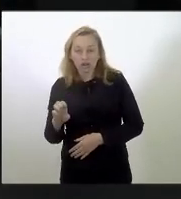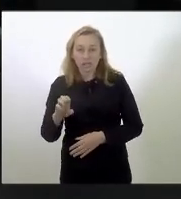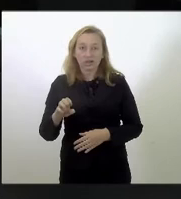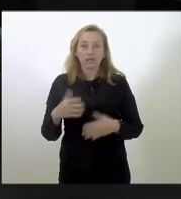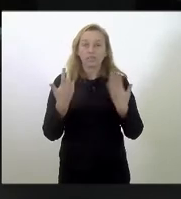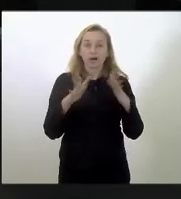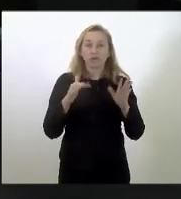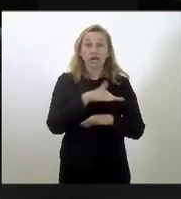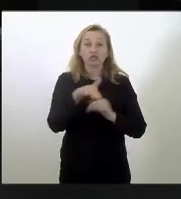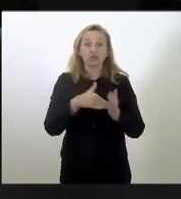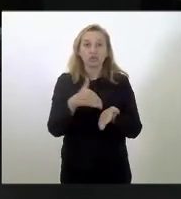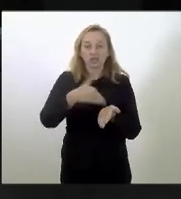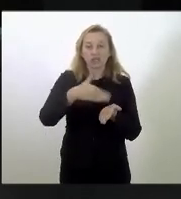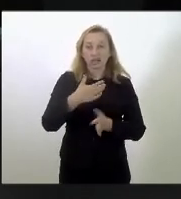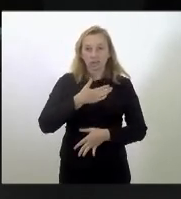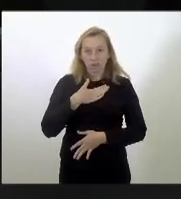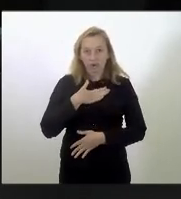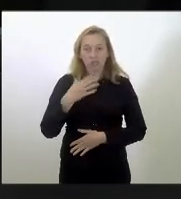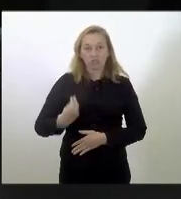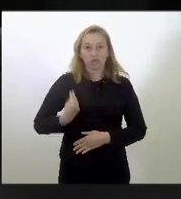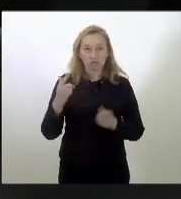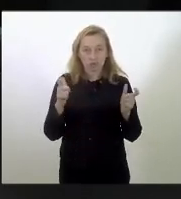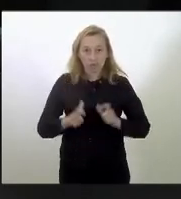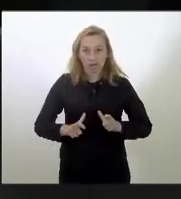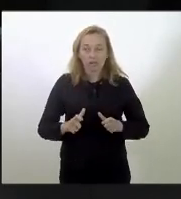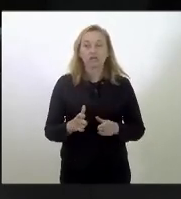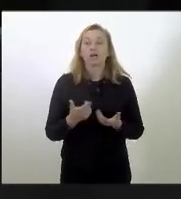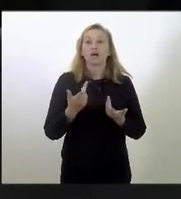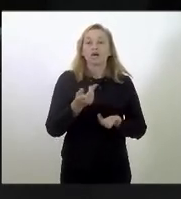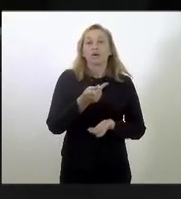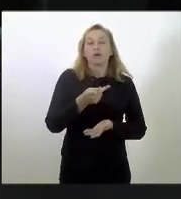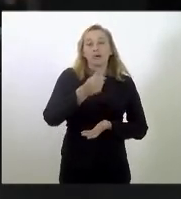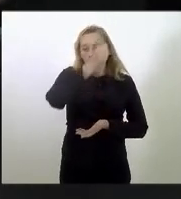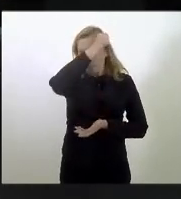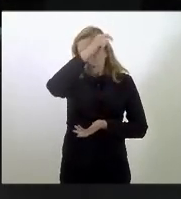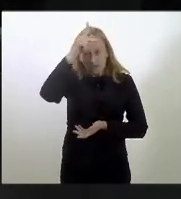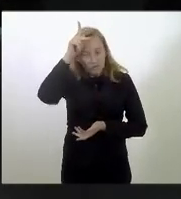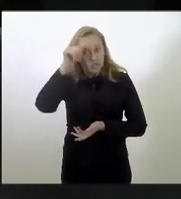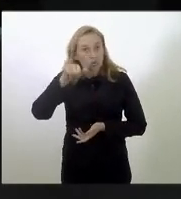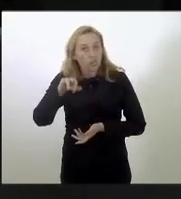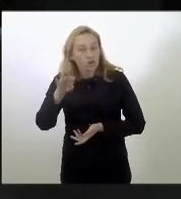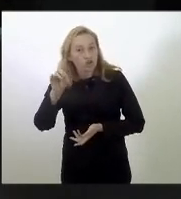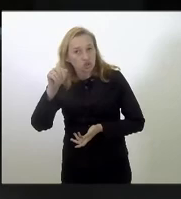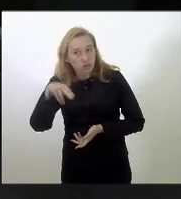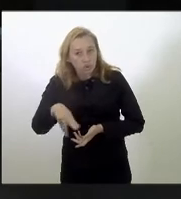os meus secretários aqui presentes, prefeito Washington Reis,